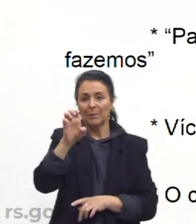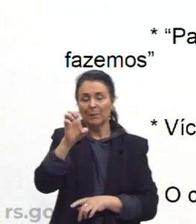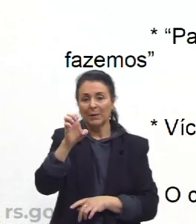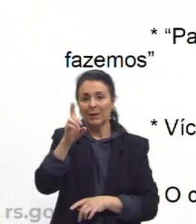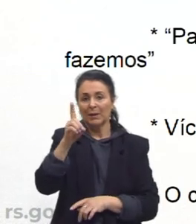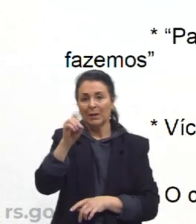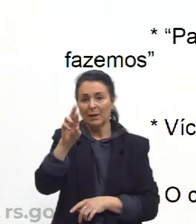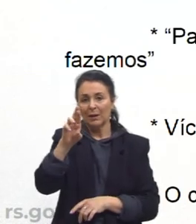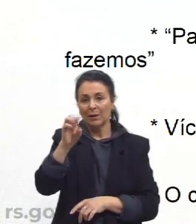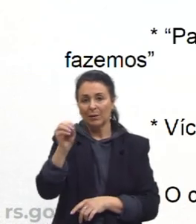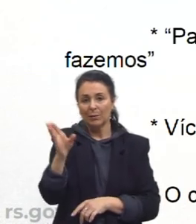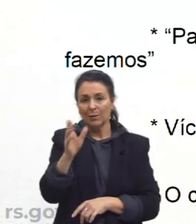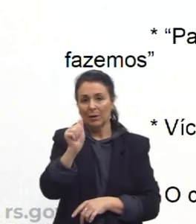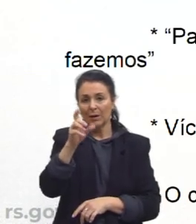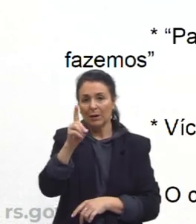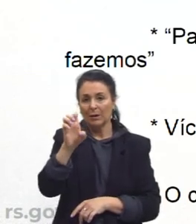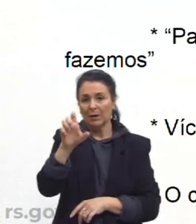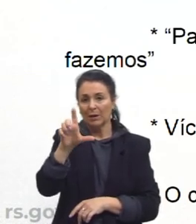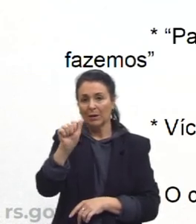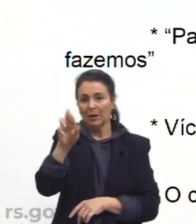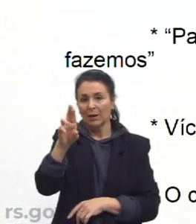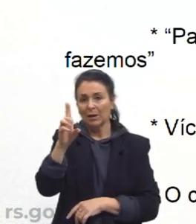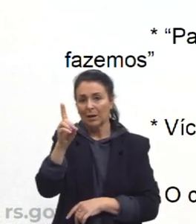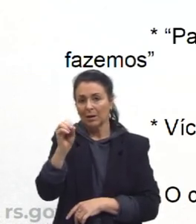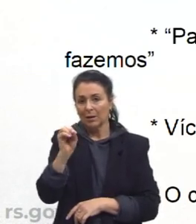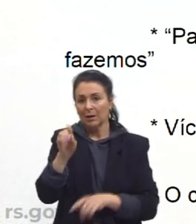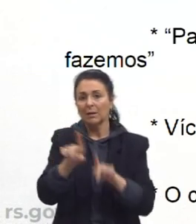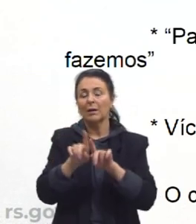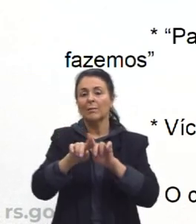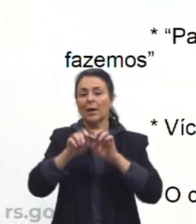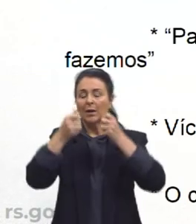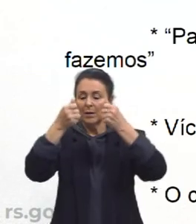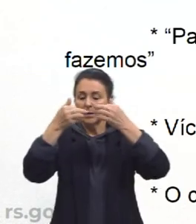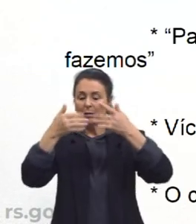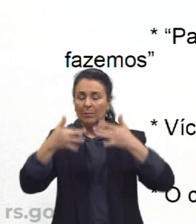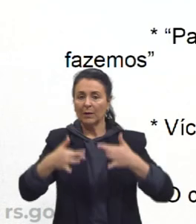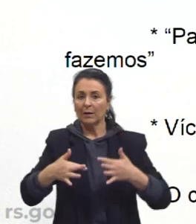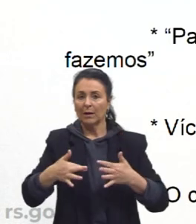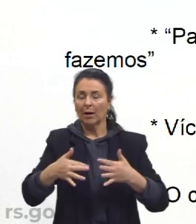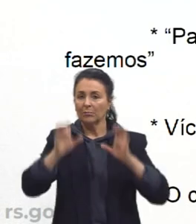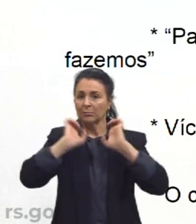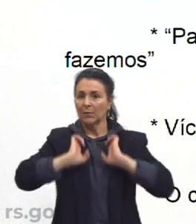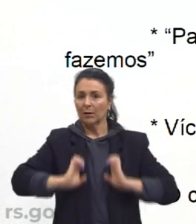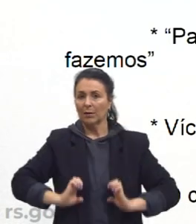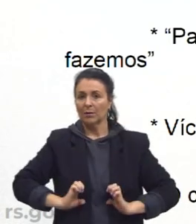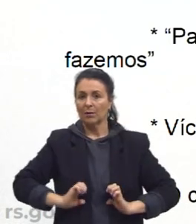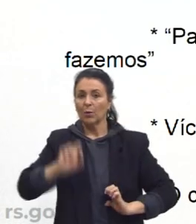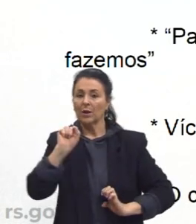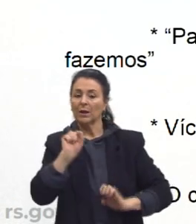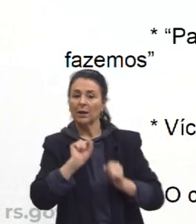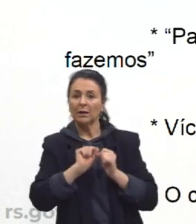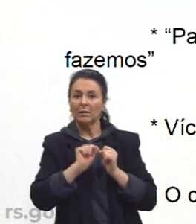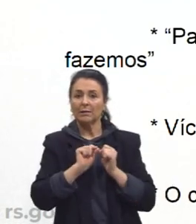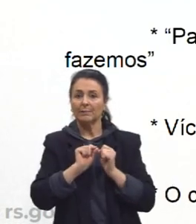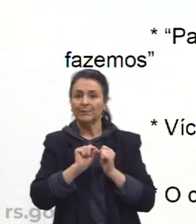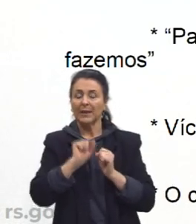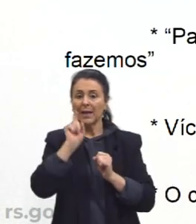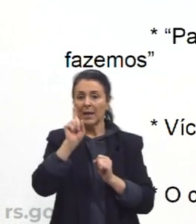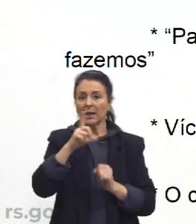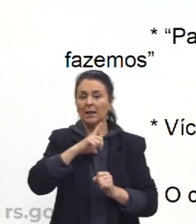Abelardo também que vai discutir sobre a questão da da ética olha só o que que o Pedro Bernardo faz né O Pedro Abelardo